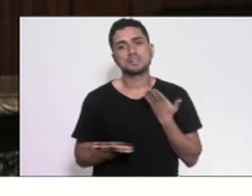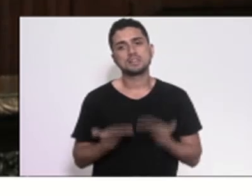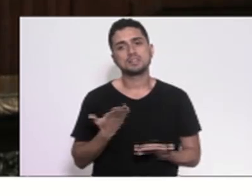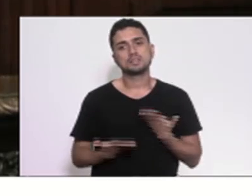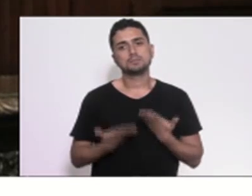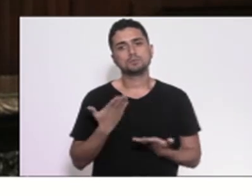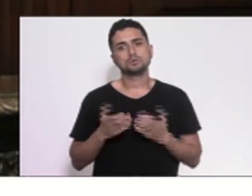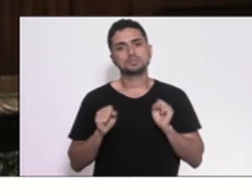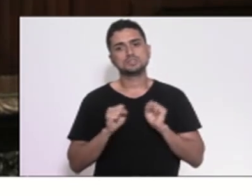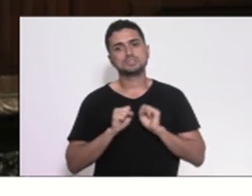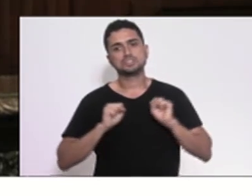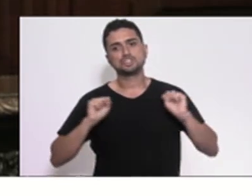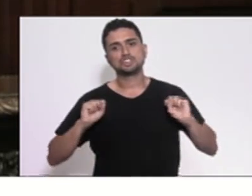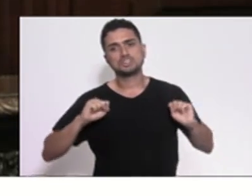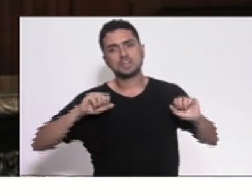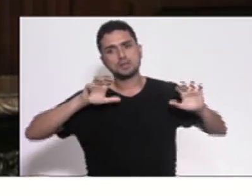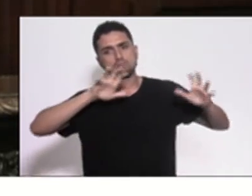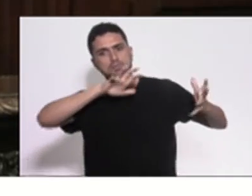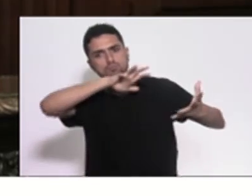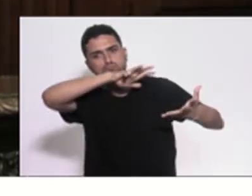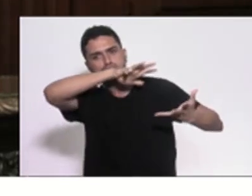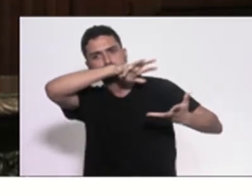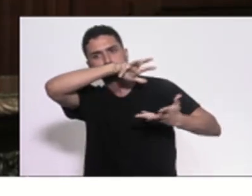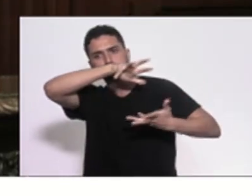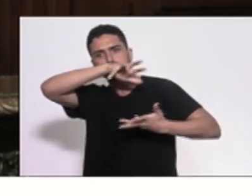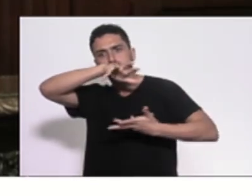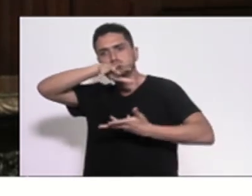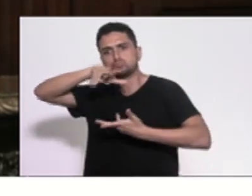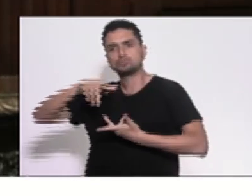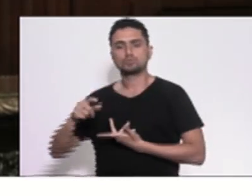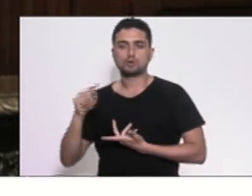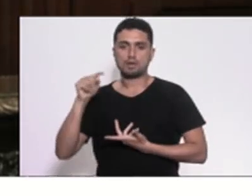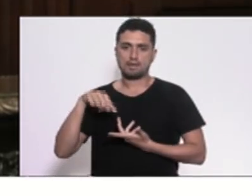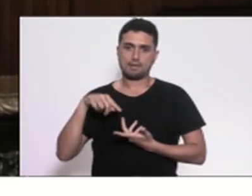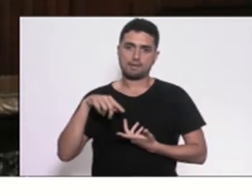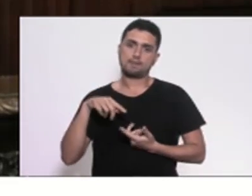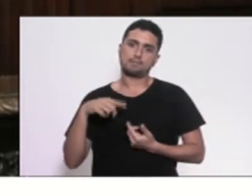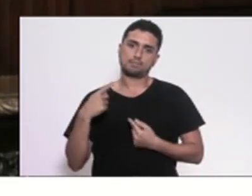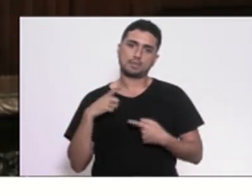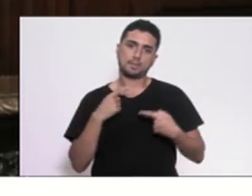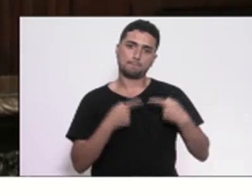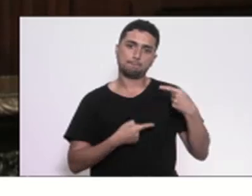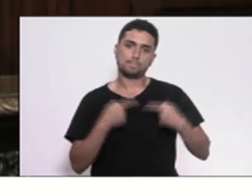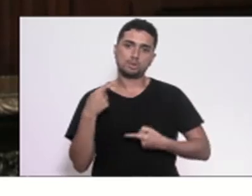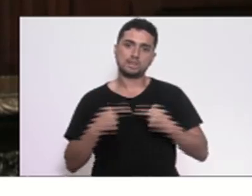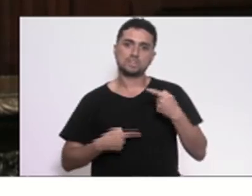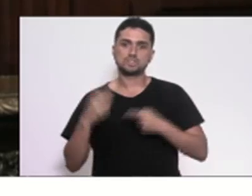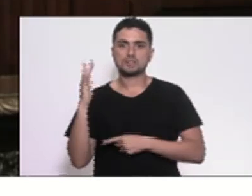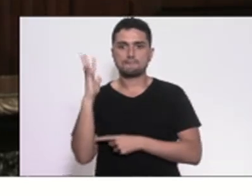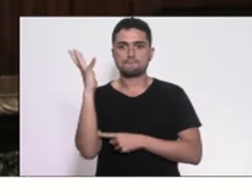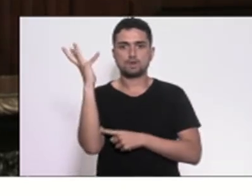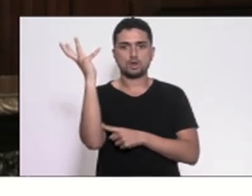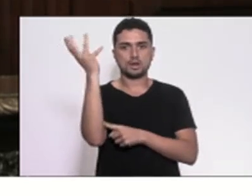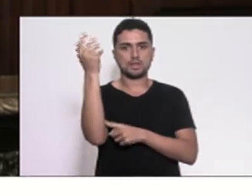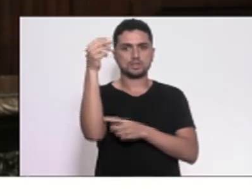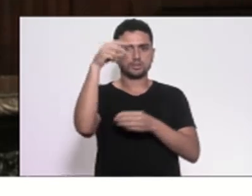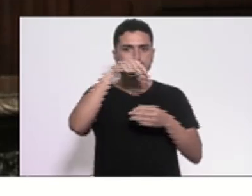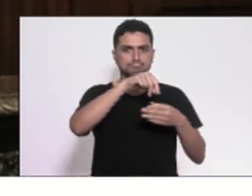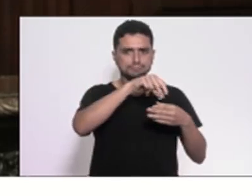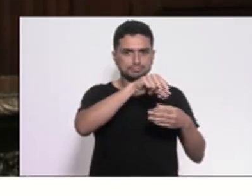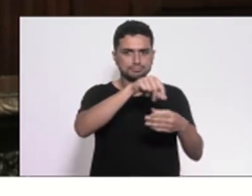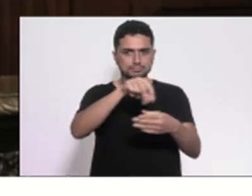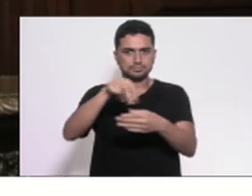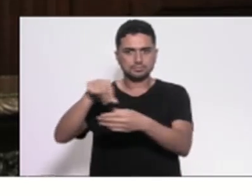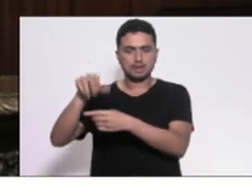nosso sistema passa exatamente pela política de reflorestamento. E a